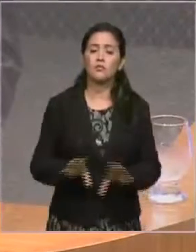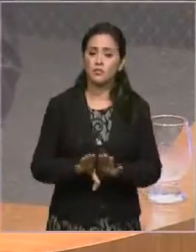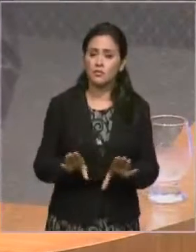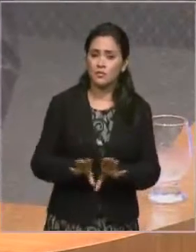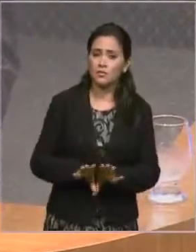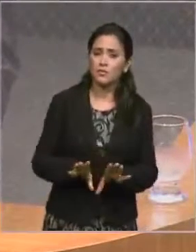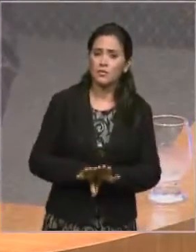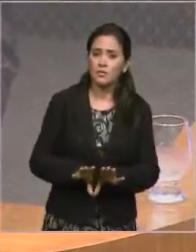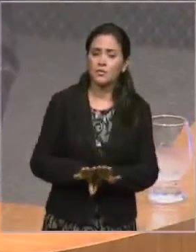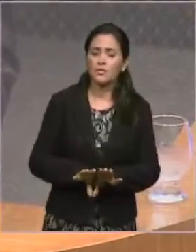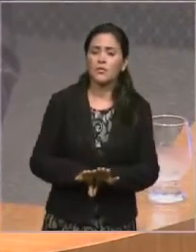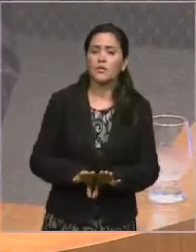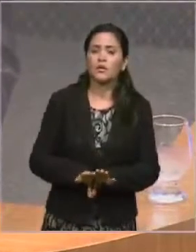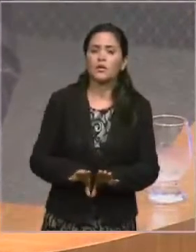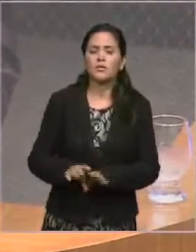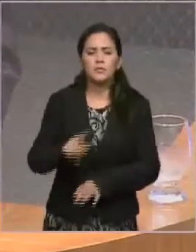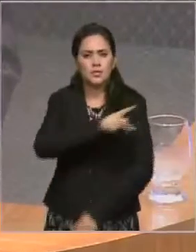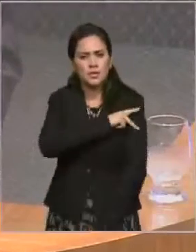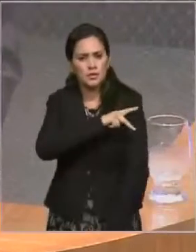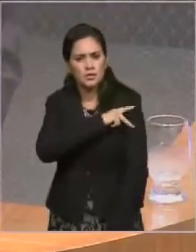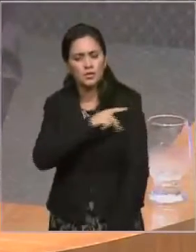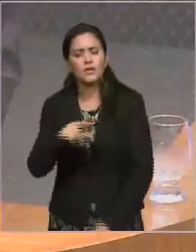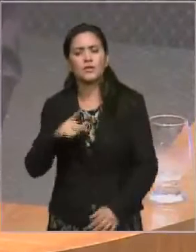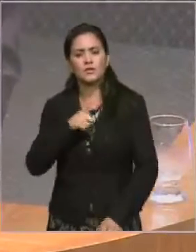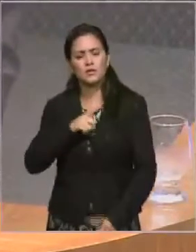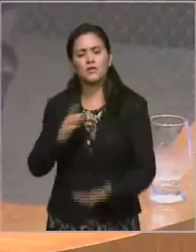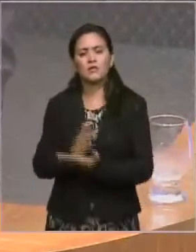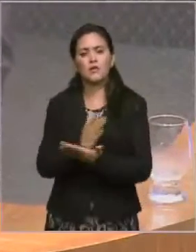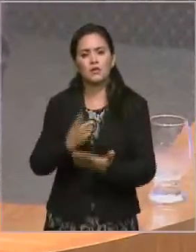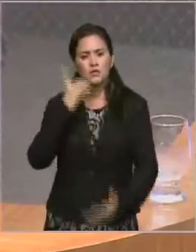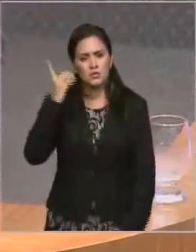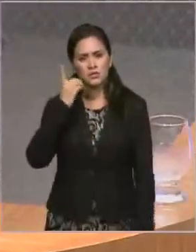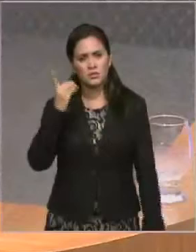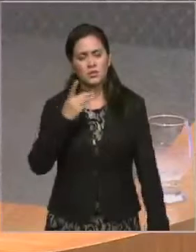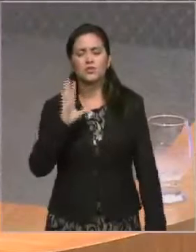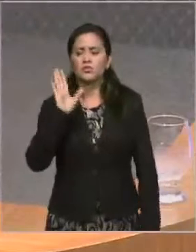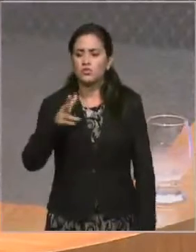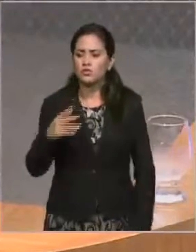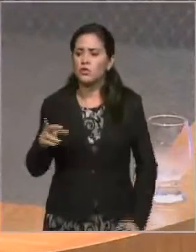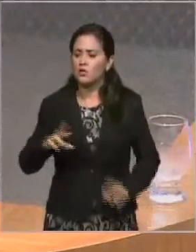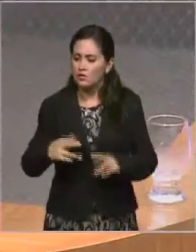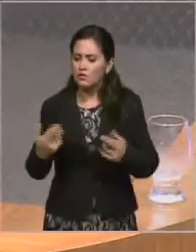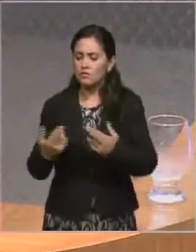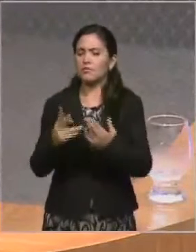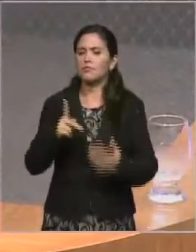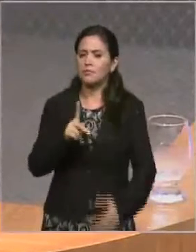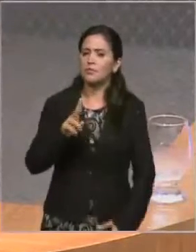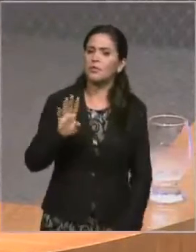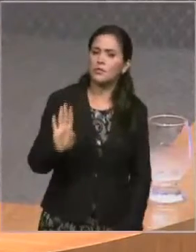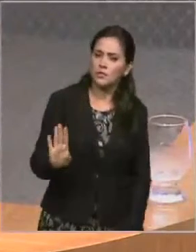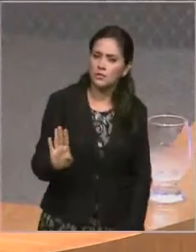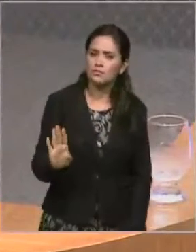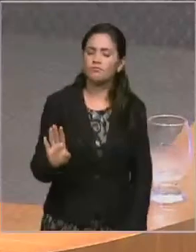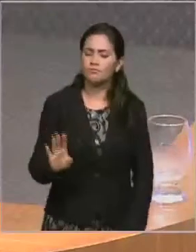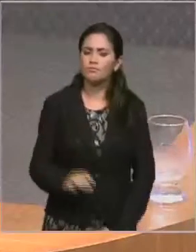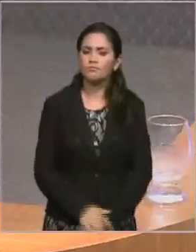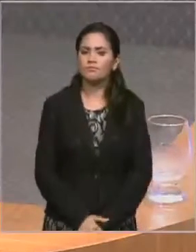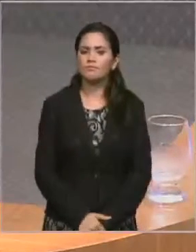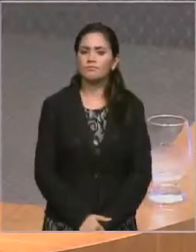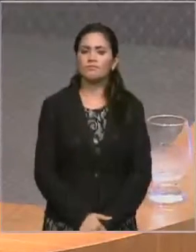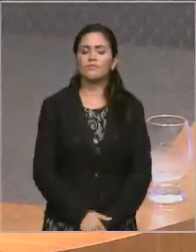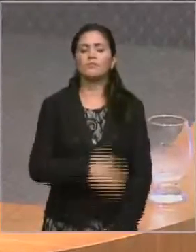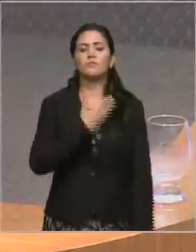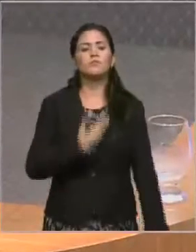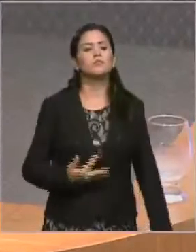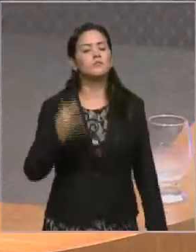BRs no nosso entorno, inclusive já participei de audiência pública com ele sobre esse sentido, um grande lutador nesse quesito. Na presença do